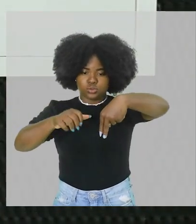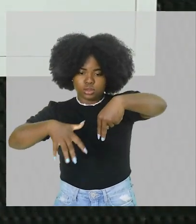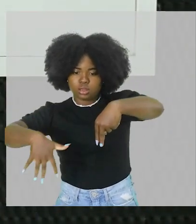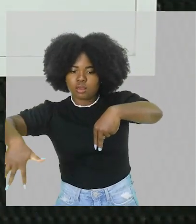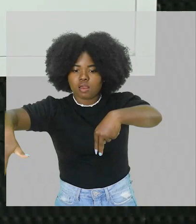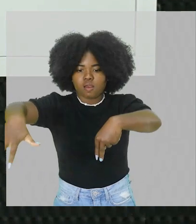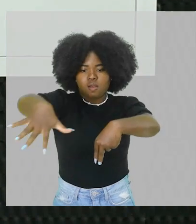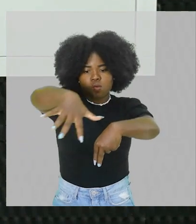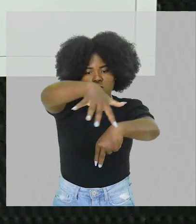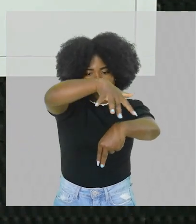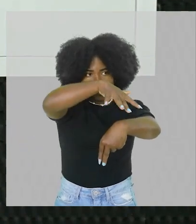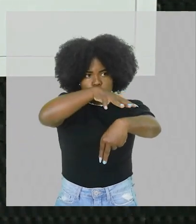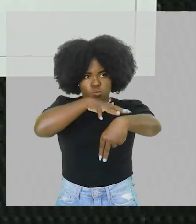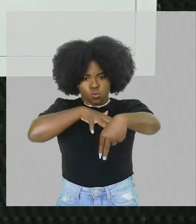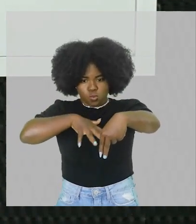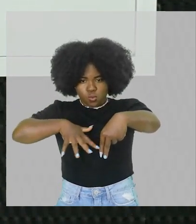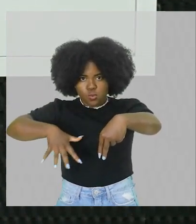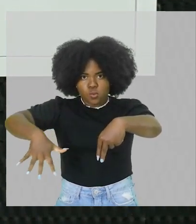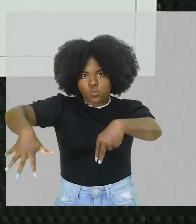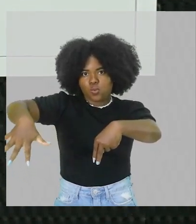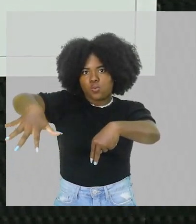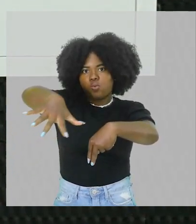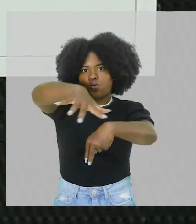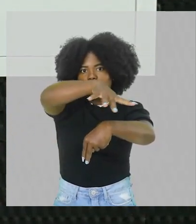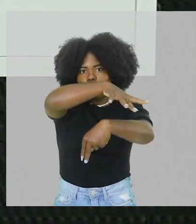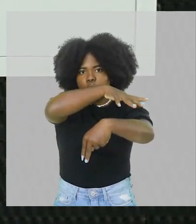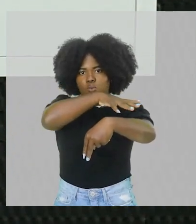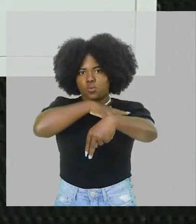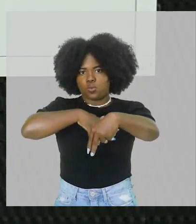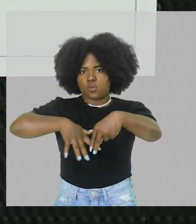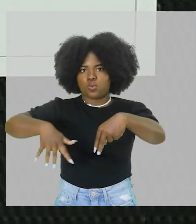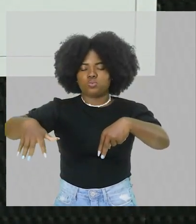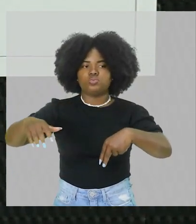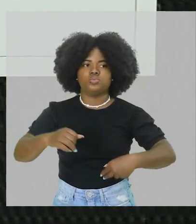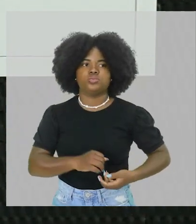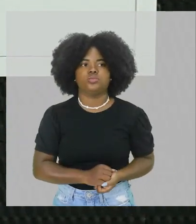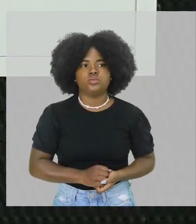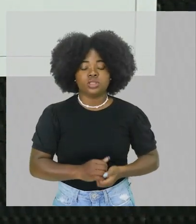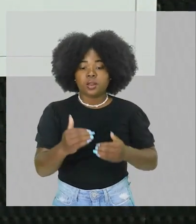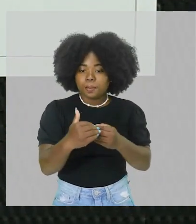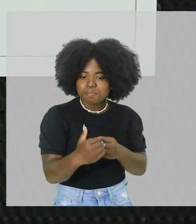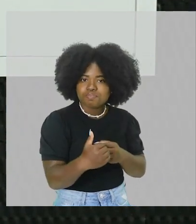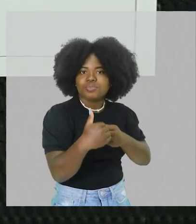sentido, tá certo? Então, externamente elas